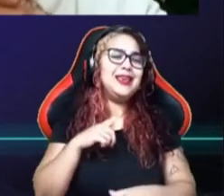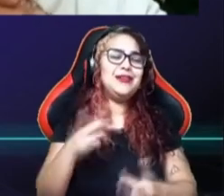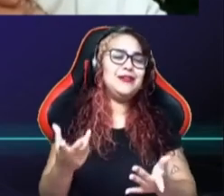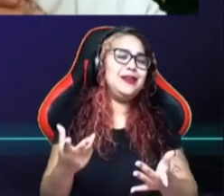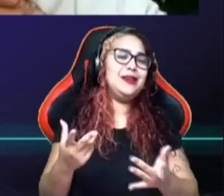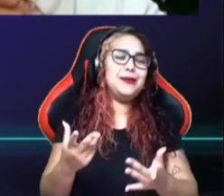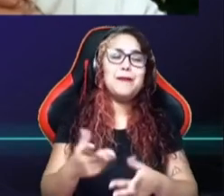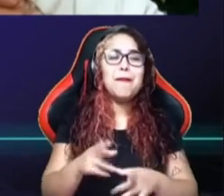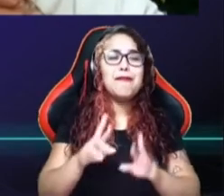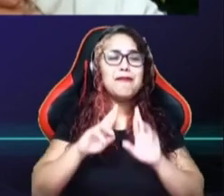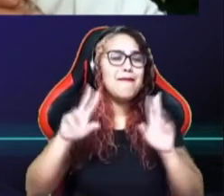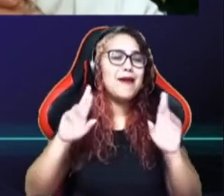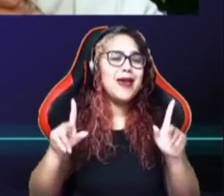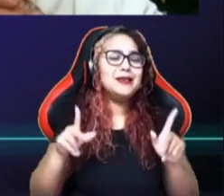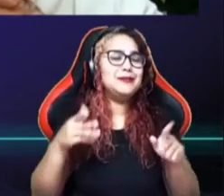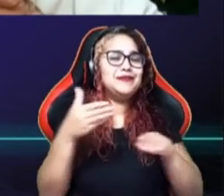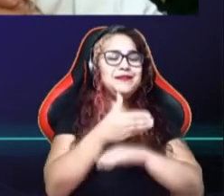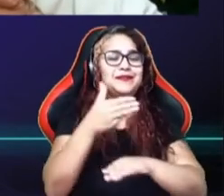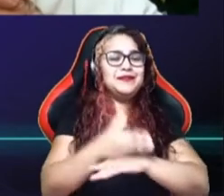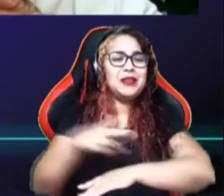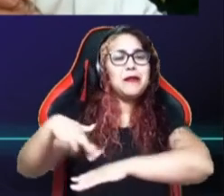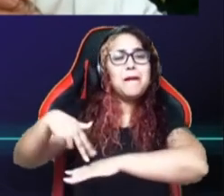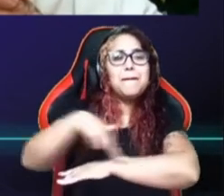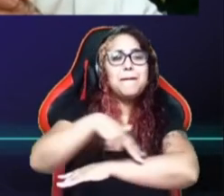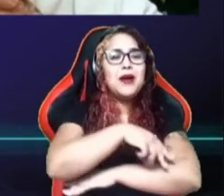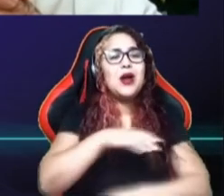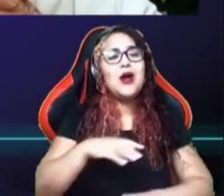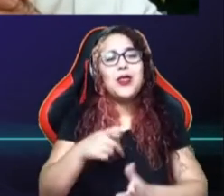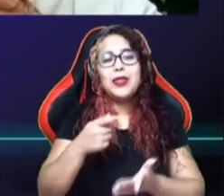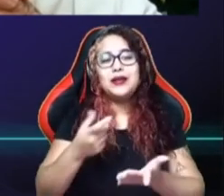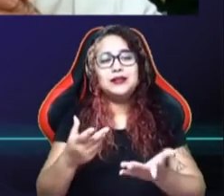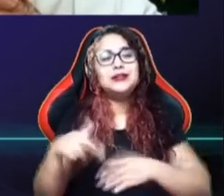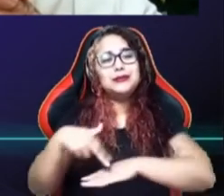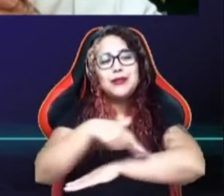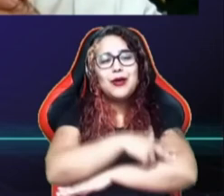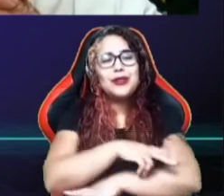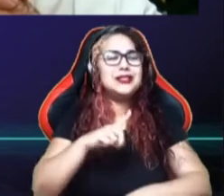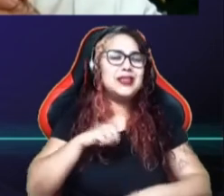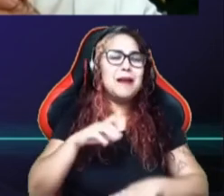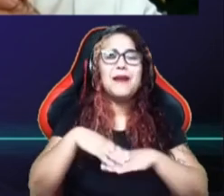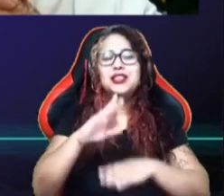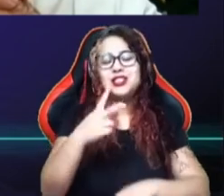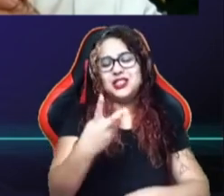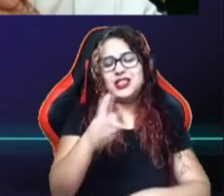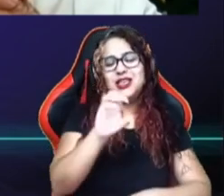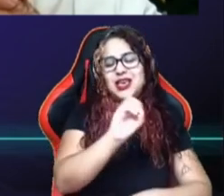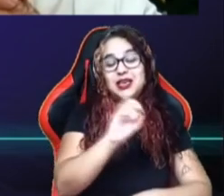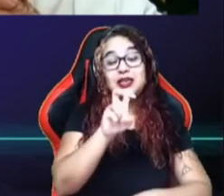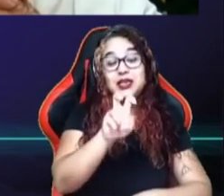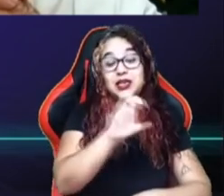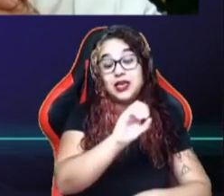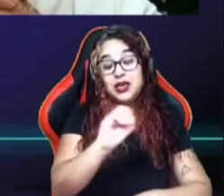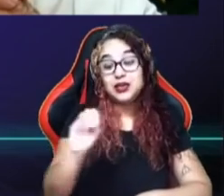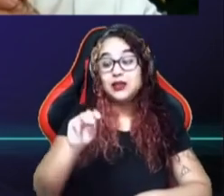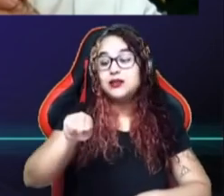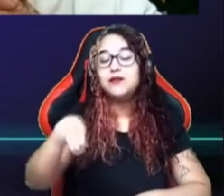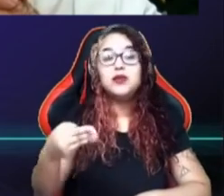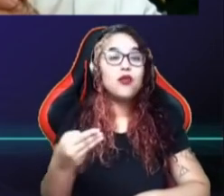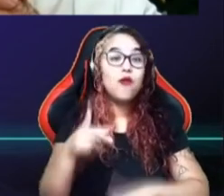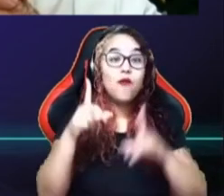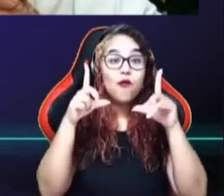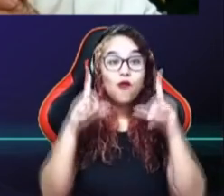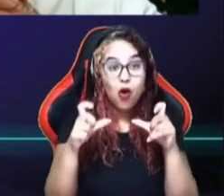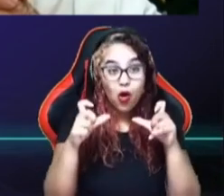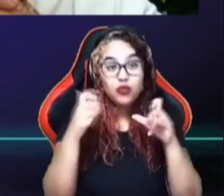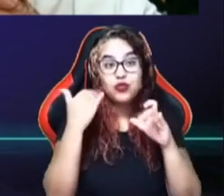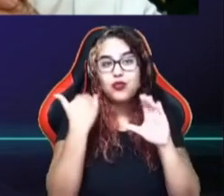foram milhares e milhares, tipo 500 mil fotos enviadas. Então, essa é uma ação que foi mais para branding,